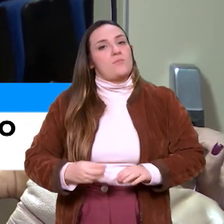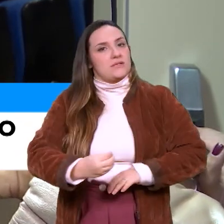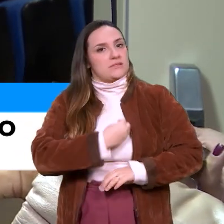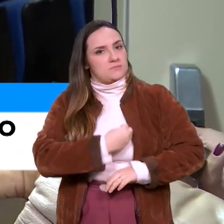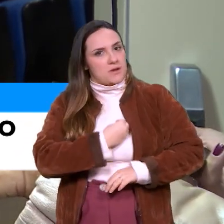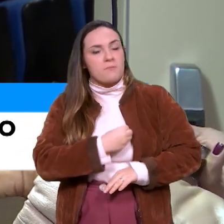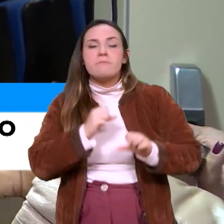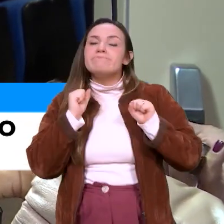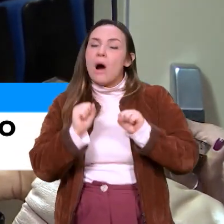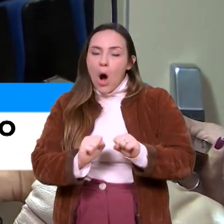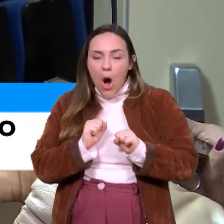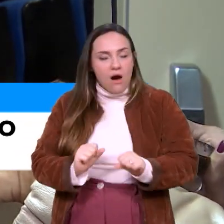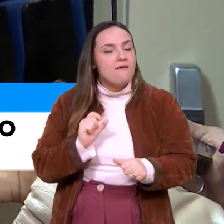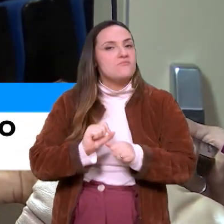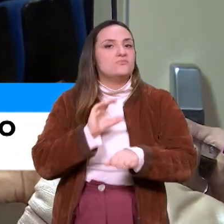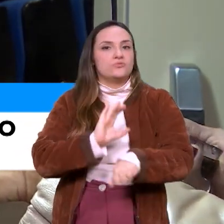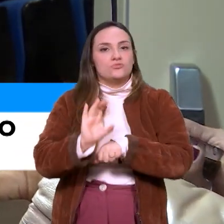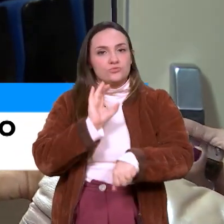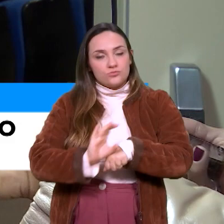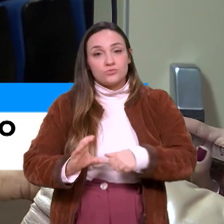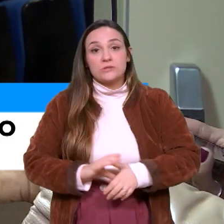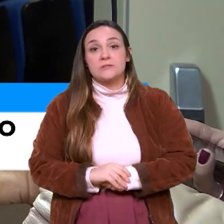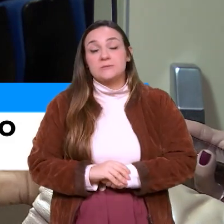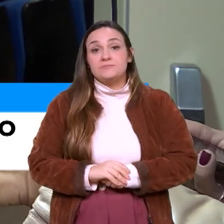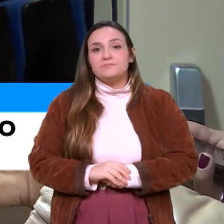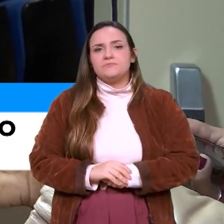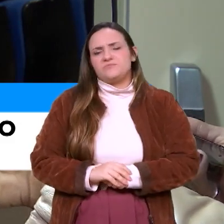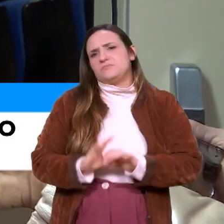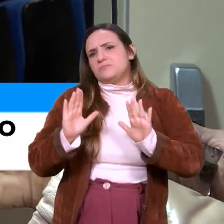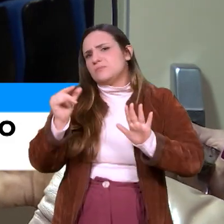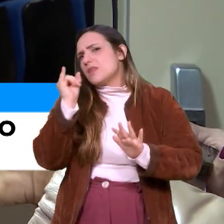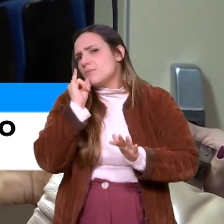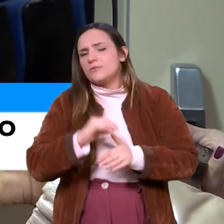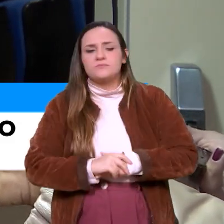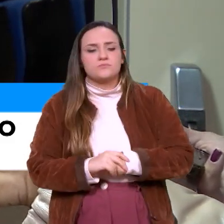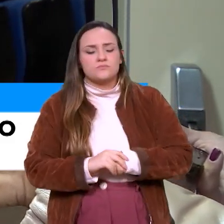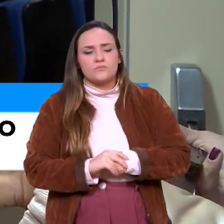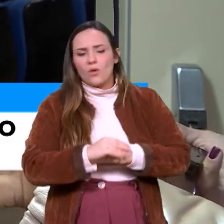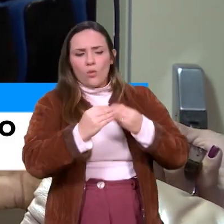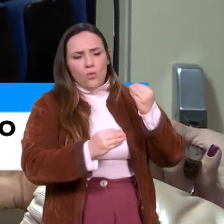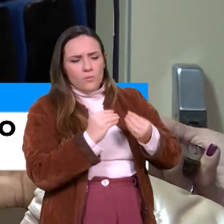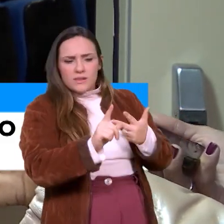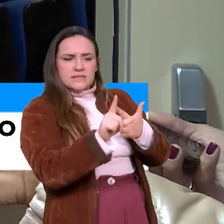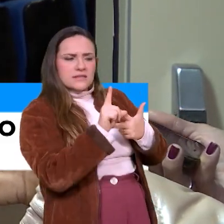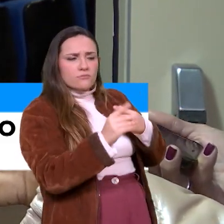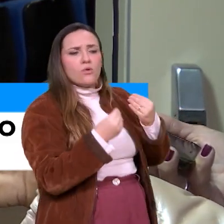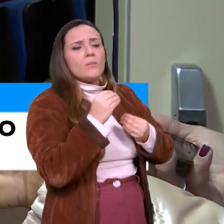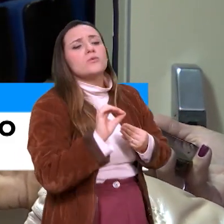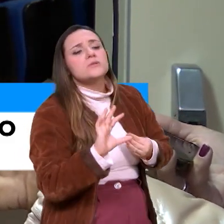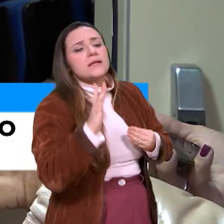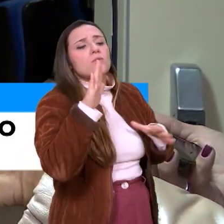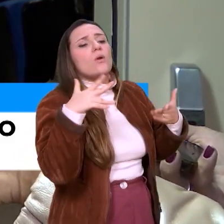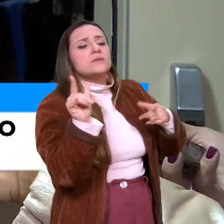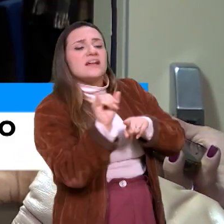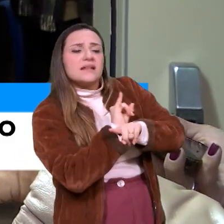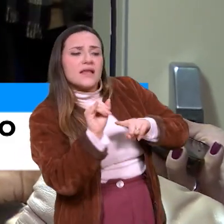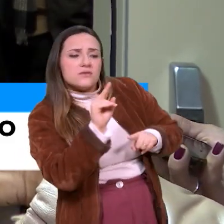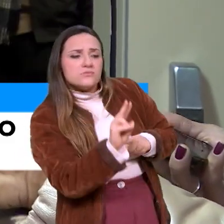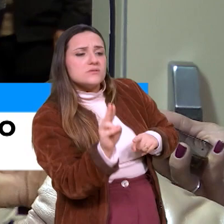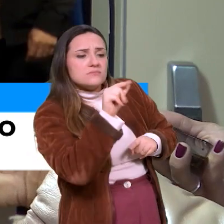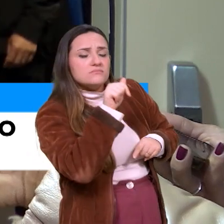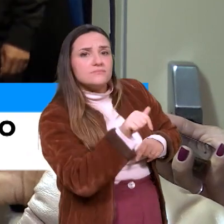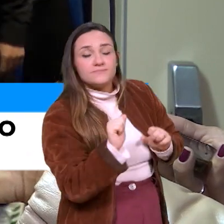para o cidadão, incluindo também o cidadão nessas qualificações, do que é e como funciona um legislativo,